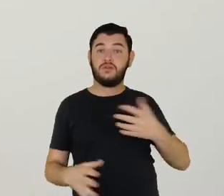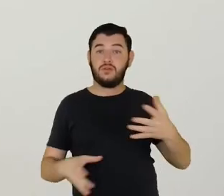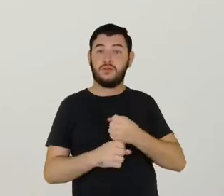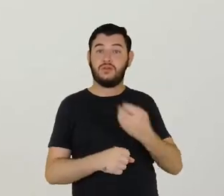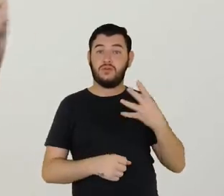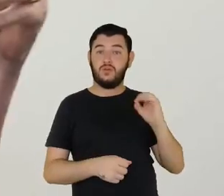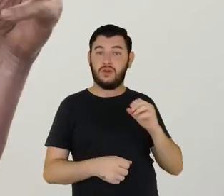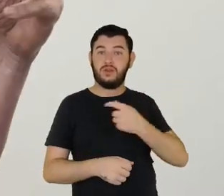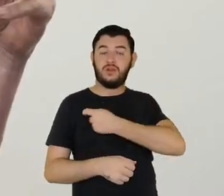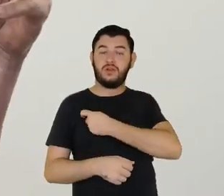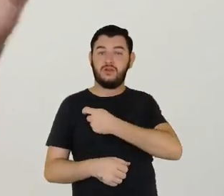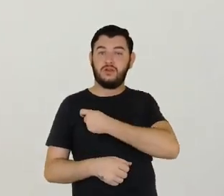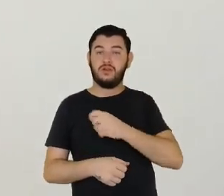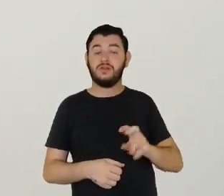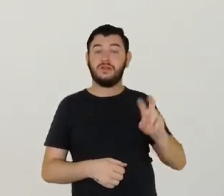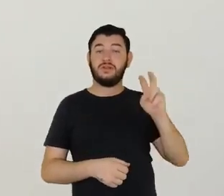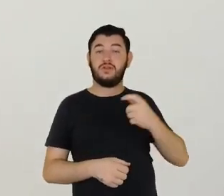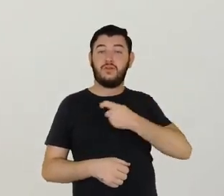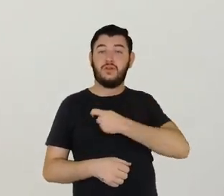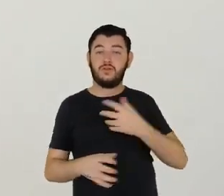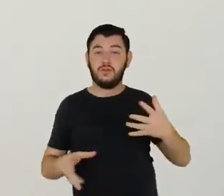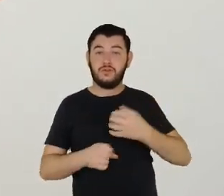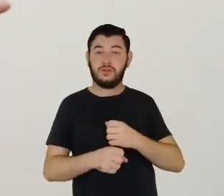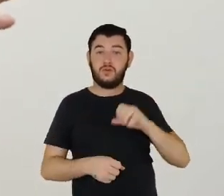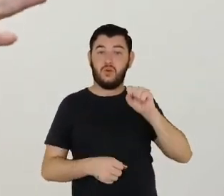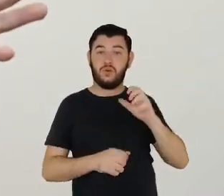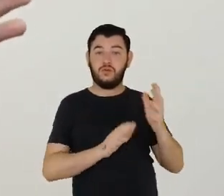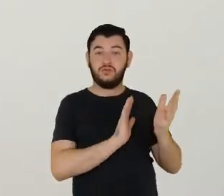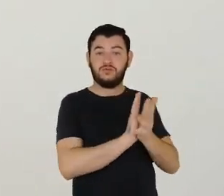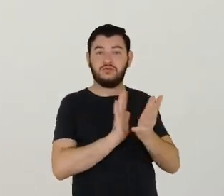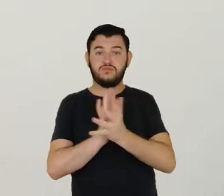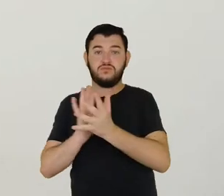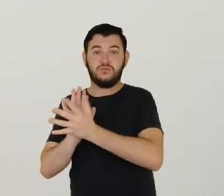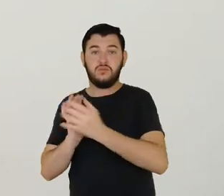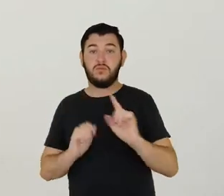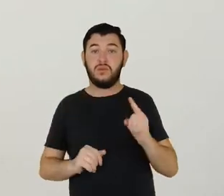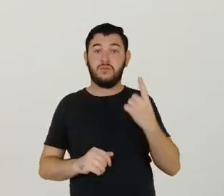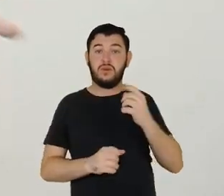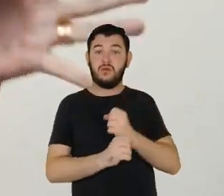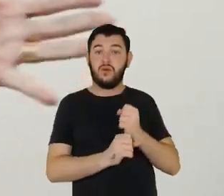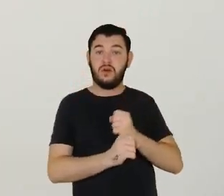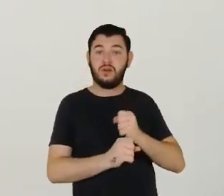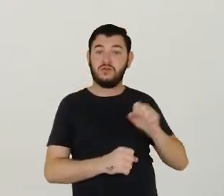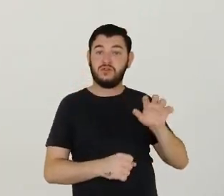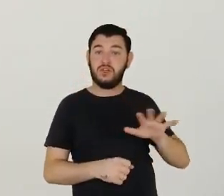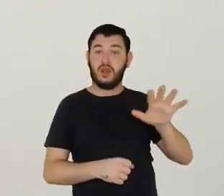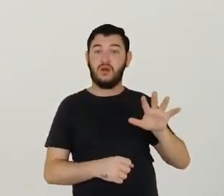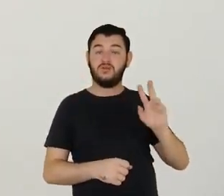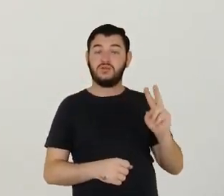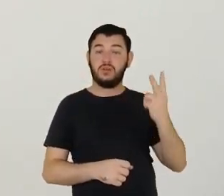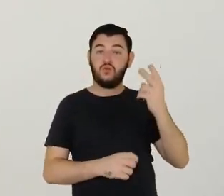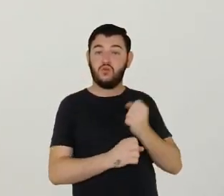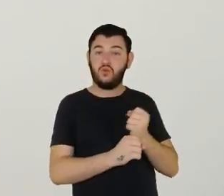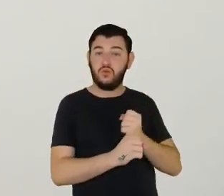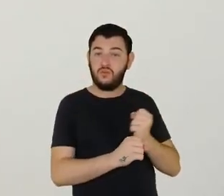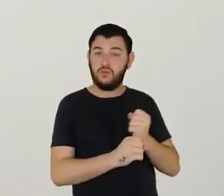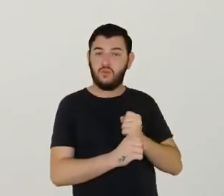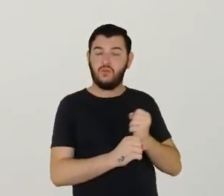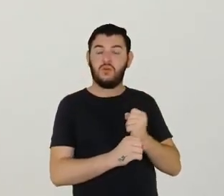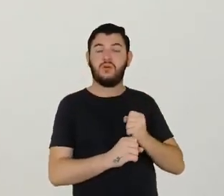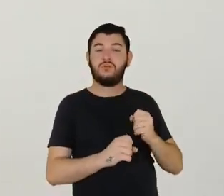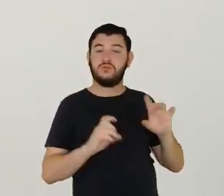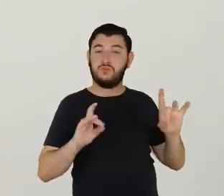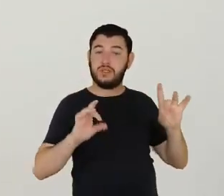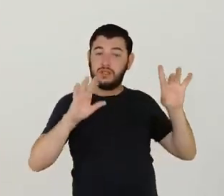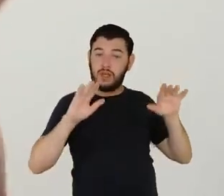uma geral. Perfeito. No segundo ano você especializa a cátedra que você quer ser diretor de ficção, ou você quer ser diretor de fotografia